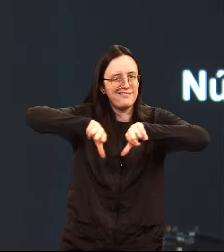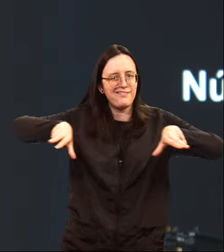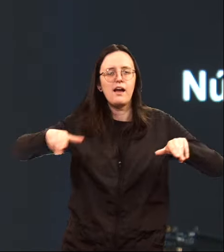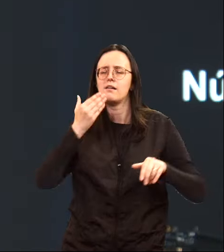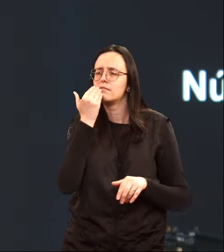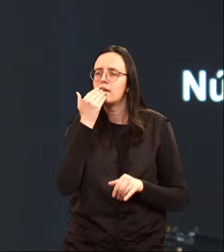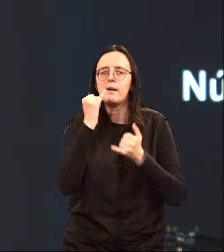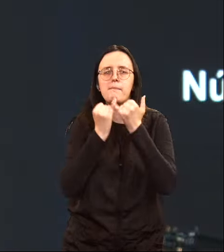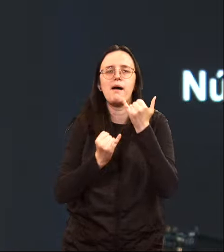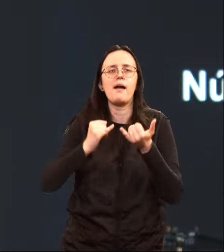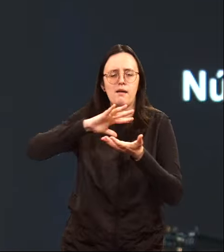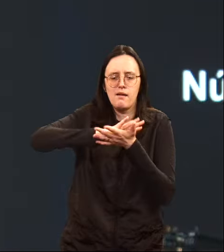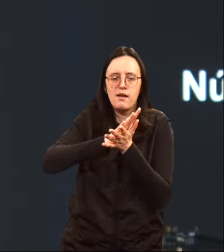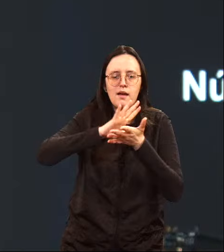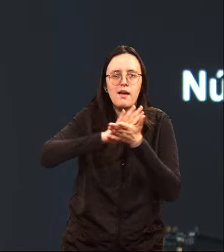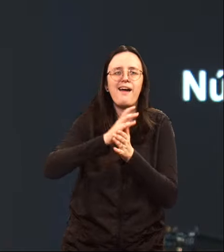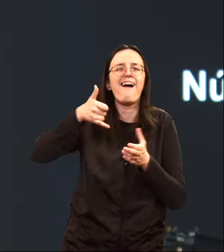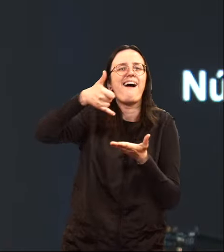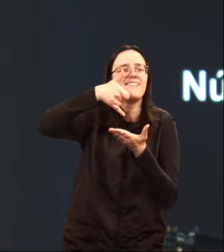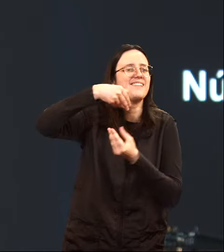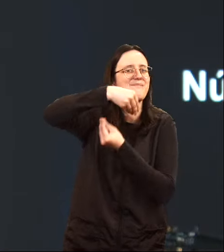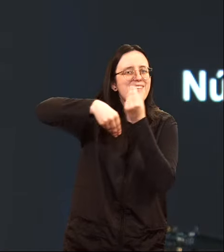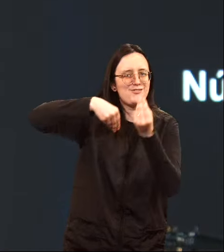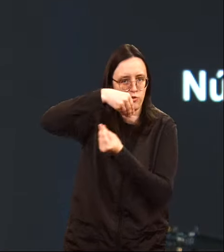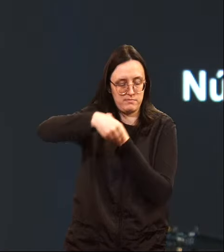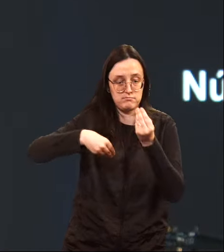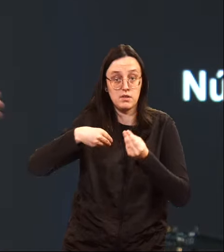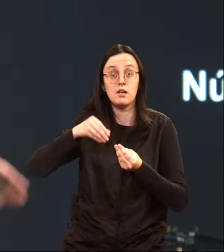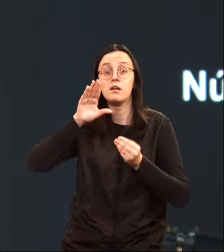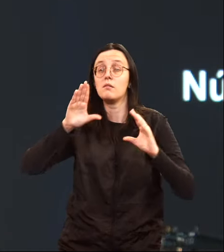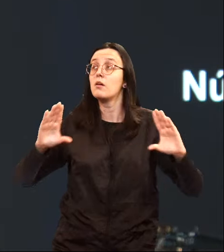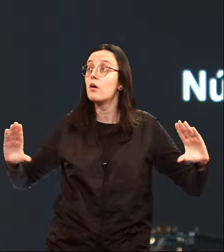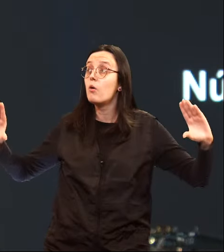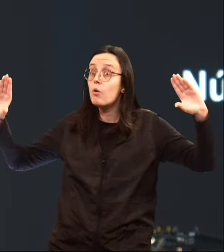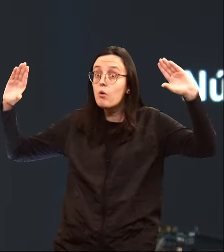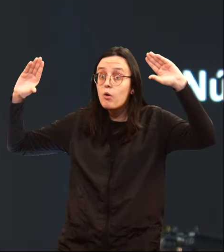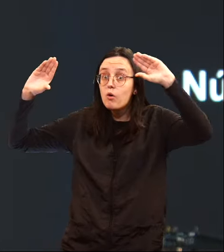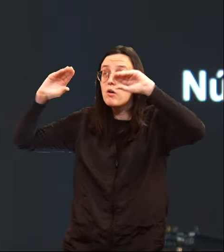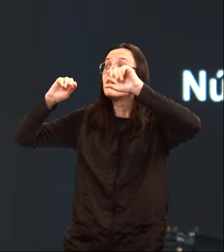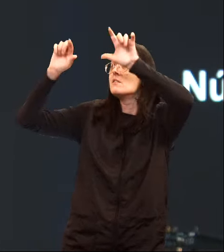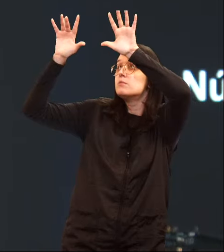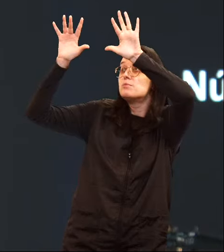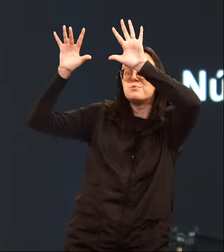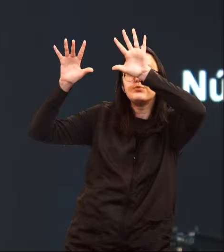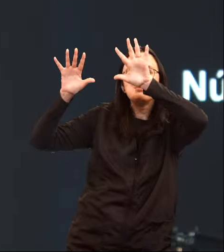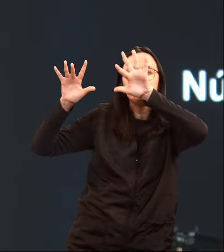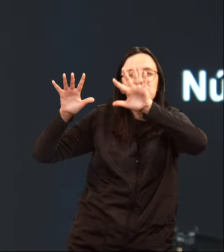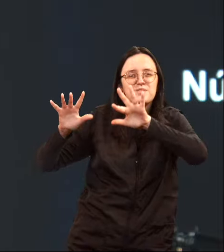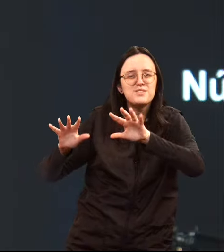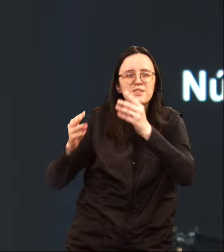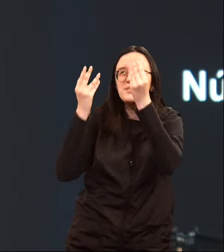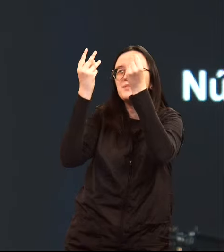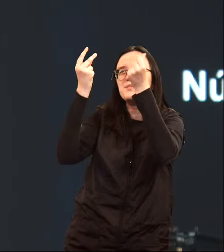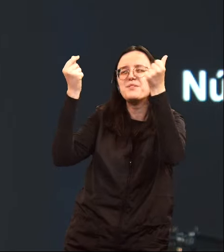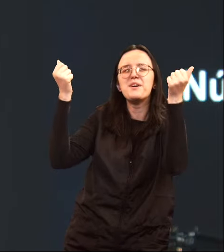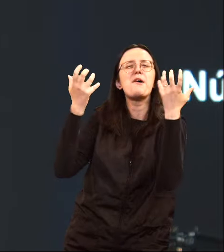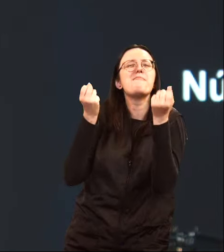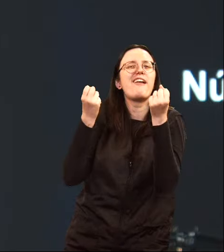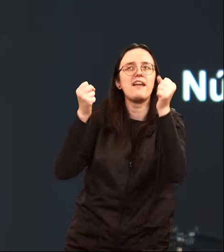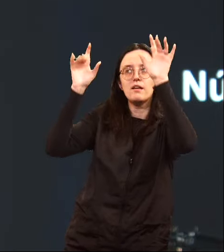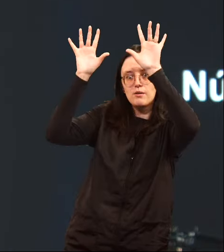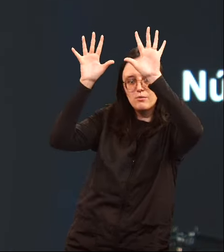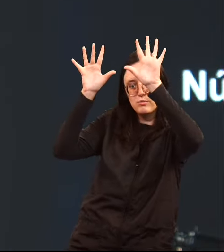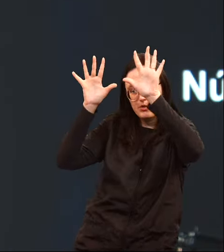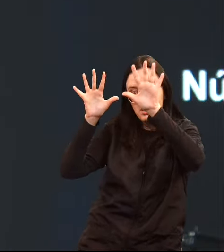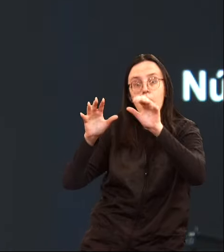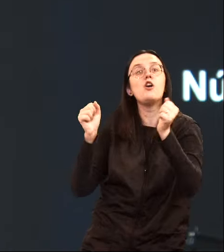de bolos amassados com azeite. Quando de noite descia o orvalho sobre o arraial, sobre eles também